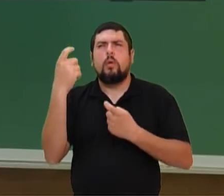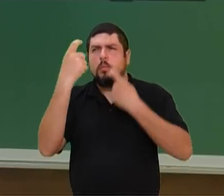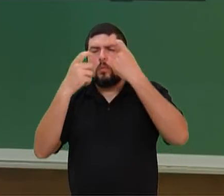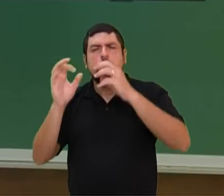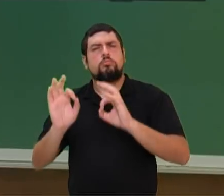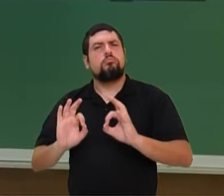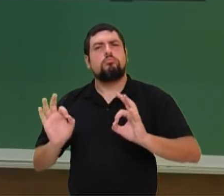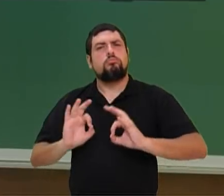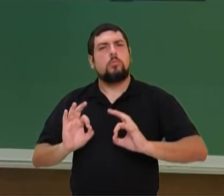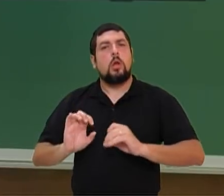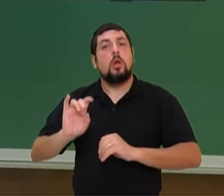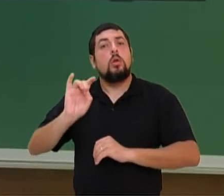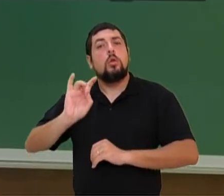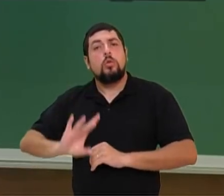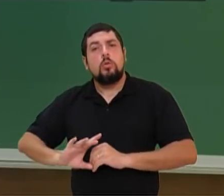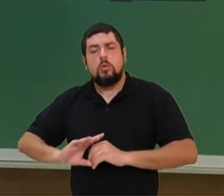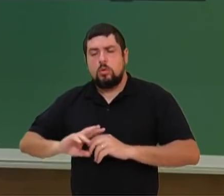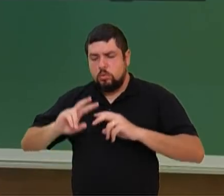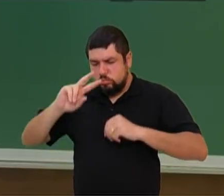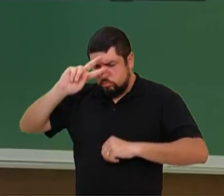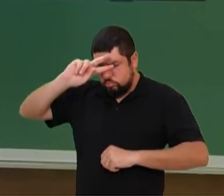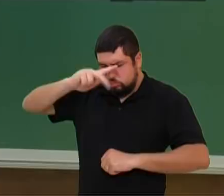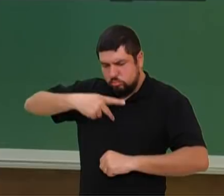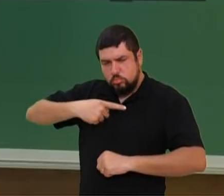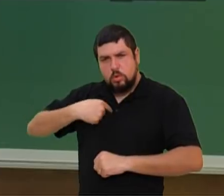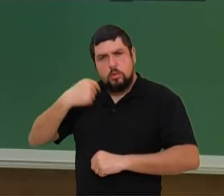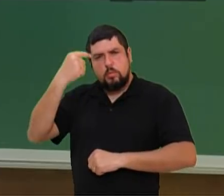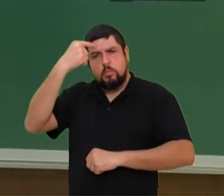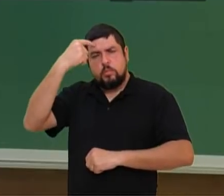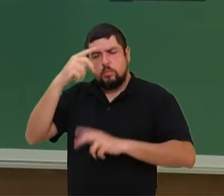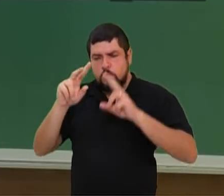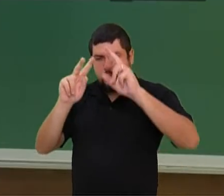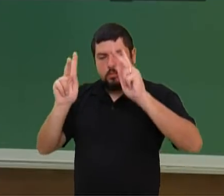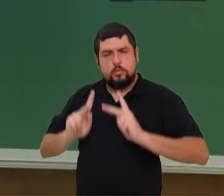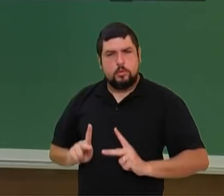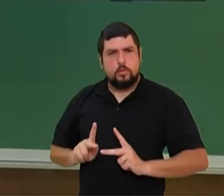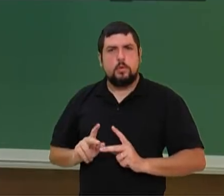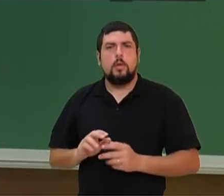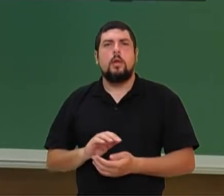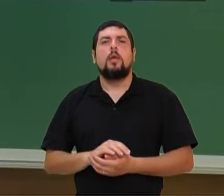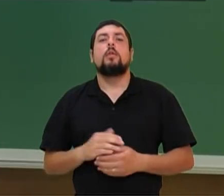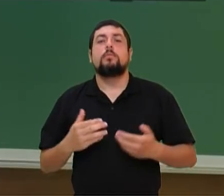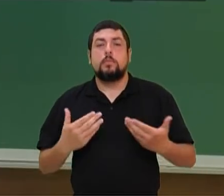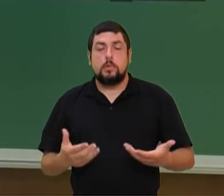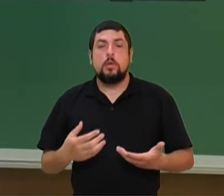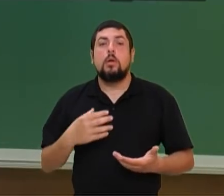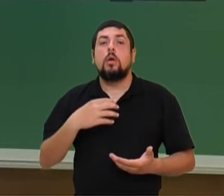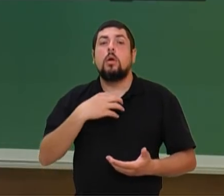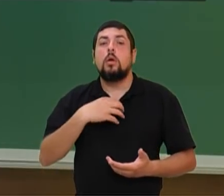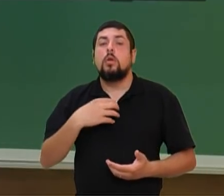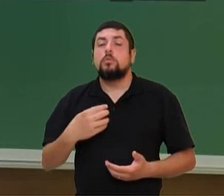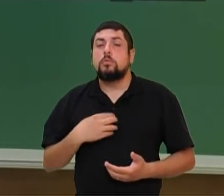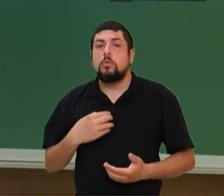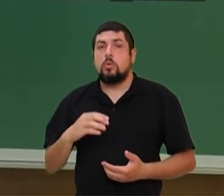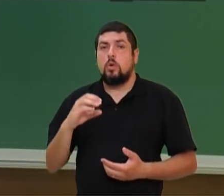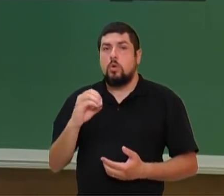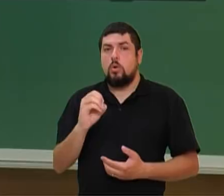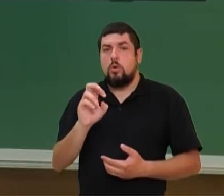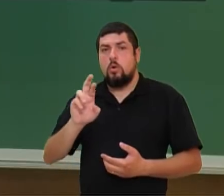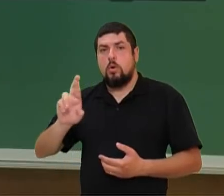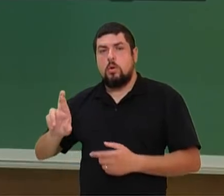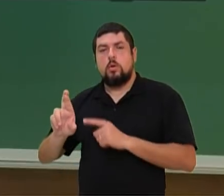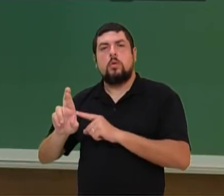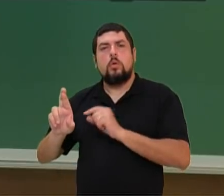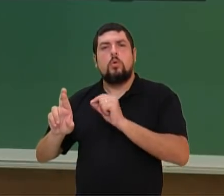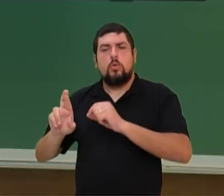tenta fugir das suas dificuldades. Então, essa é uma fuga perante a uma